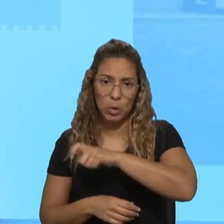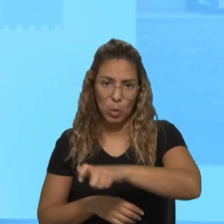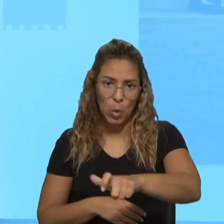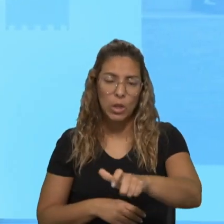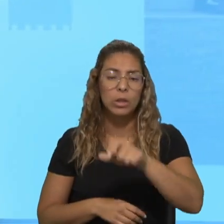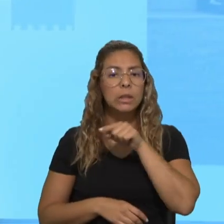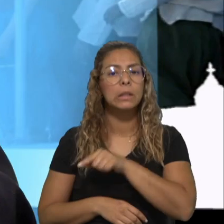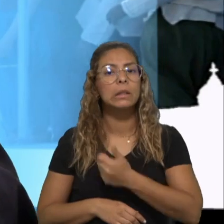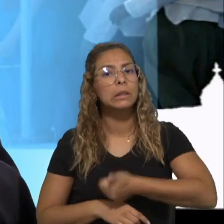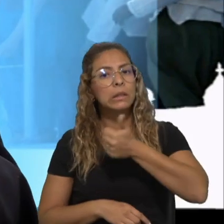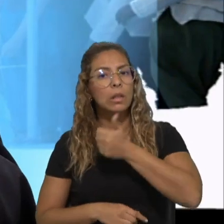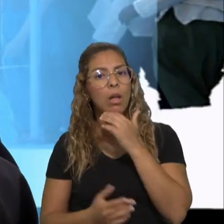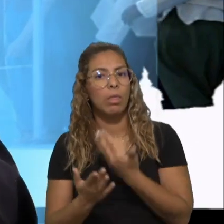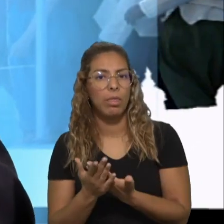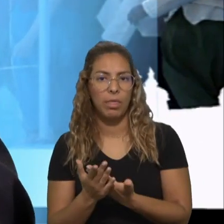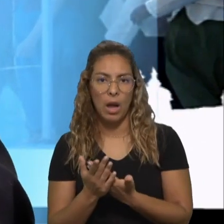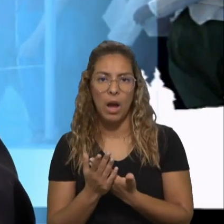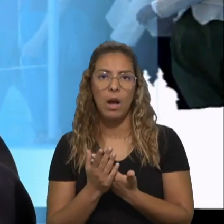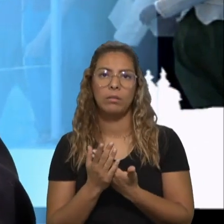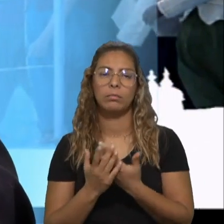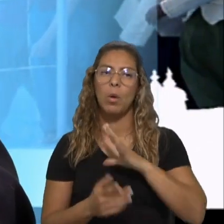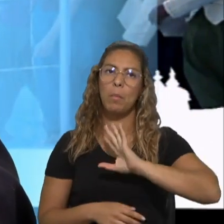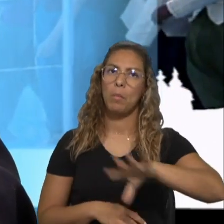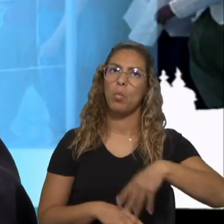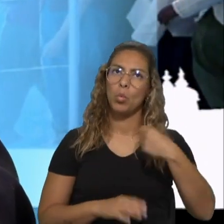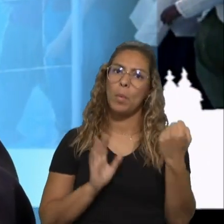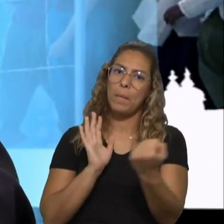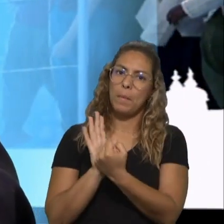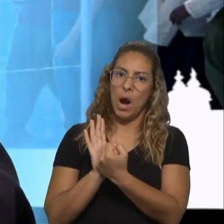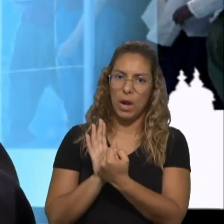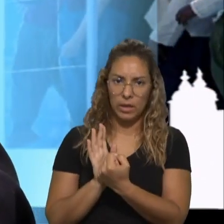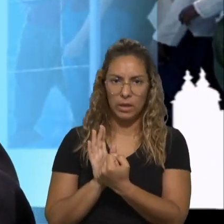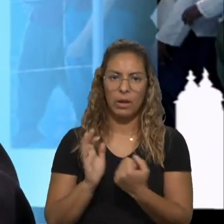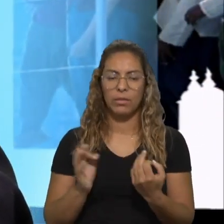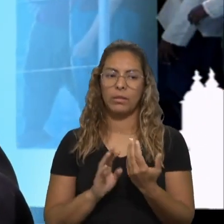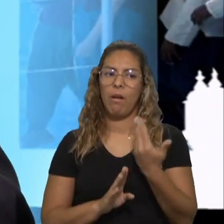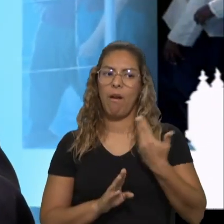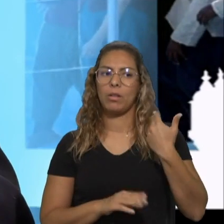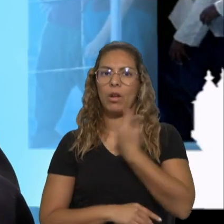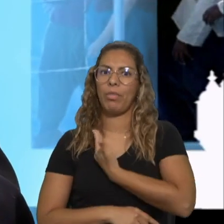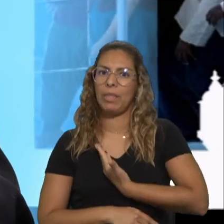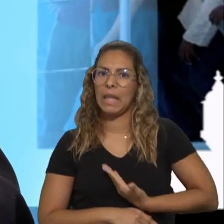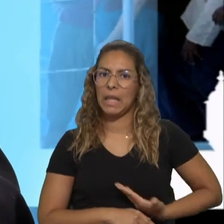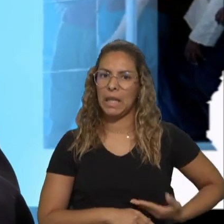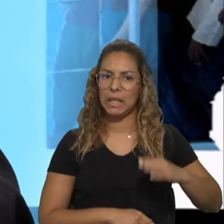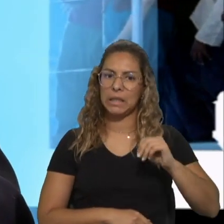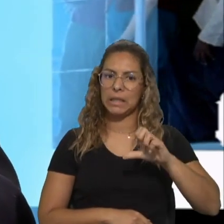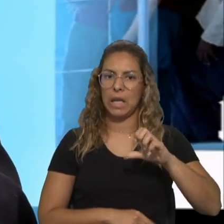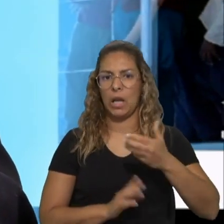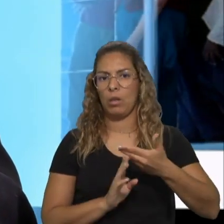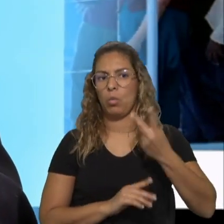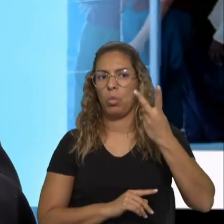vai também entrar no mundo histórico de há 1 ou 2 séculos atrás, ou mais séculos